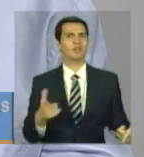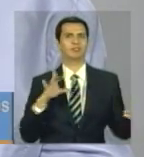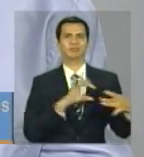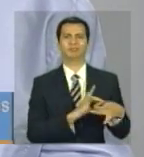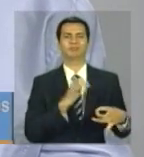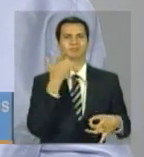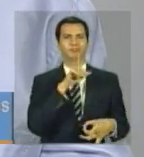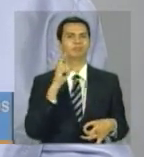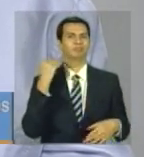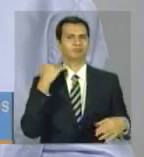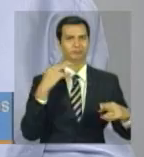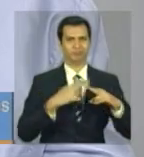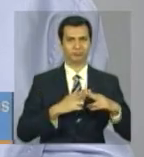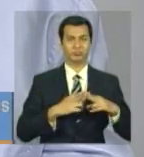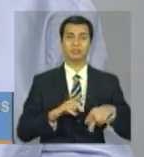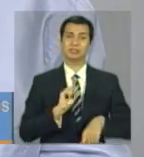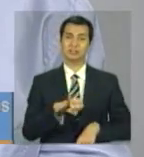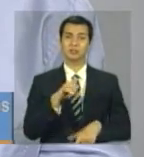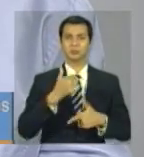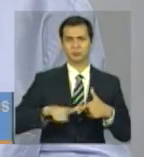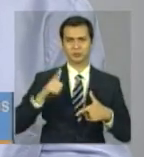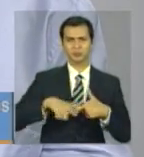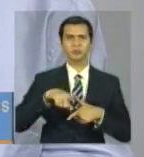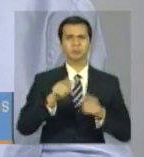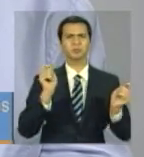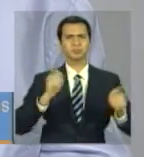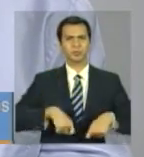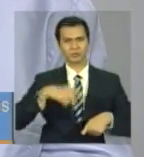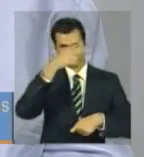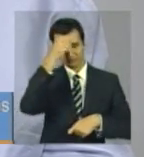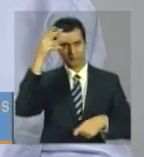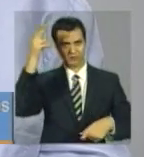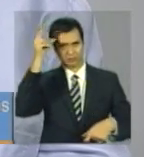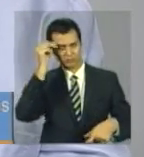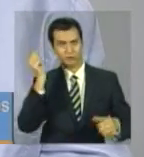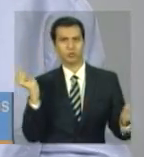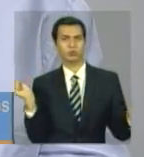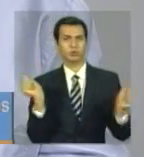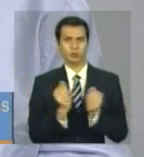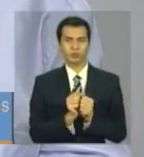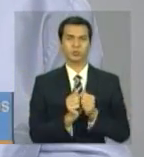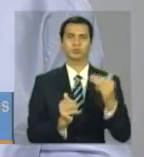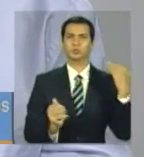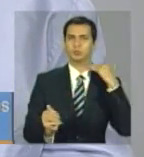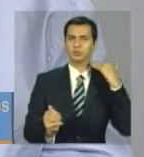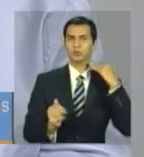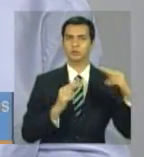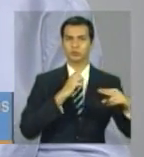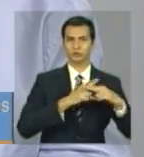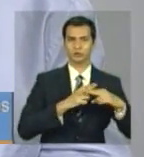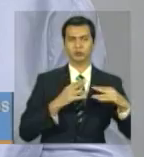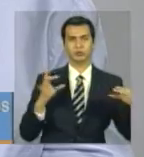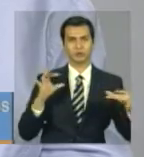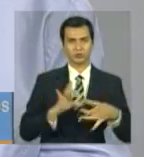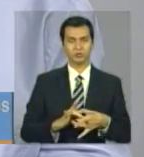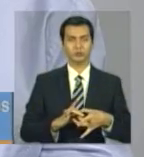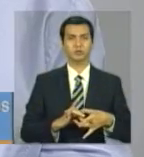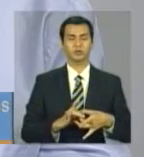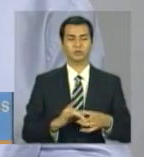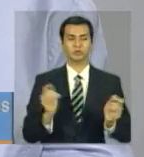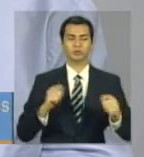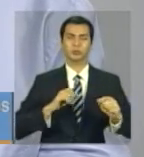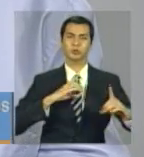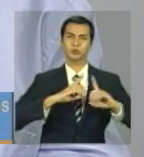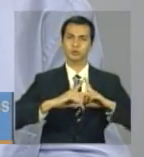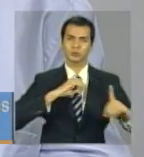diariamente, quando tem algum problema, é sentar com o município, com a Caixa. Nós temos lá um engenheiro agrônomo, um arquiteto, um engenheiro civil, né, que faz